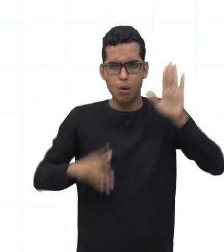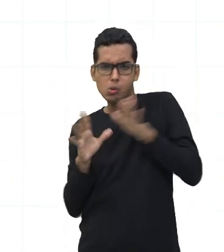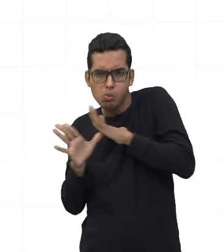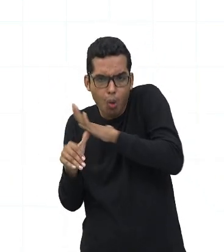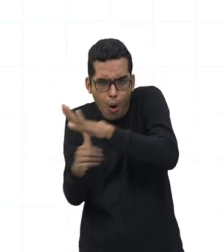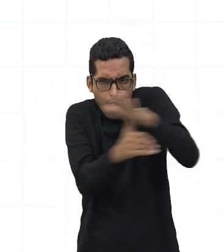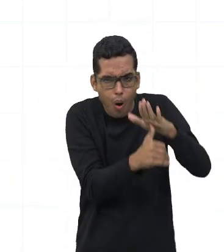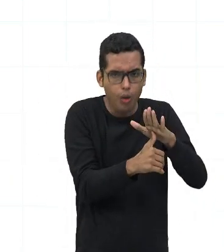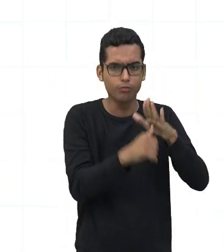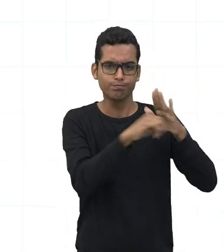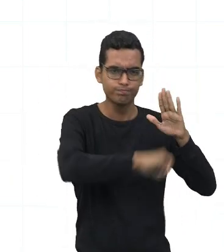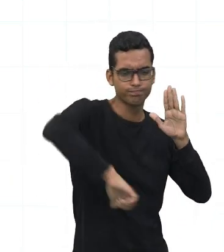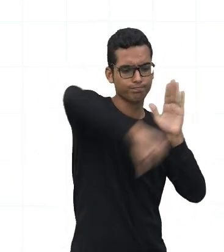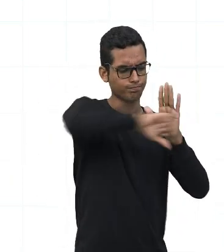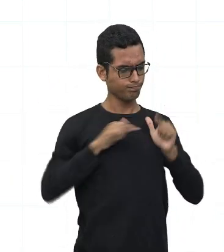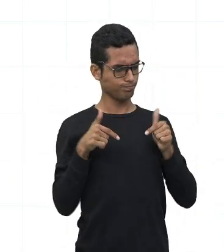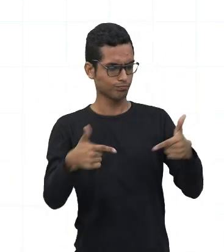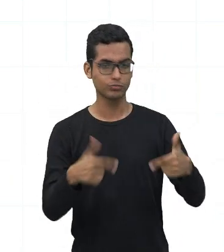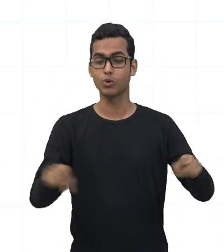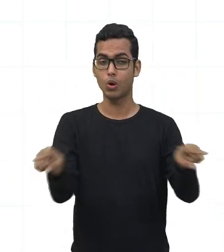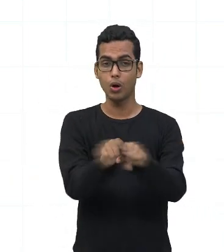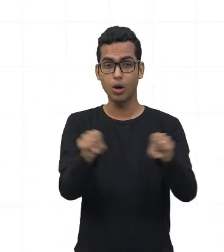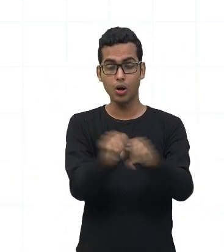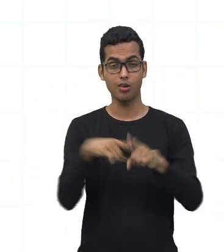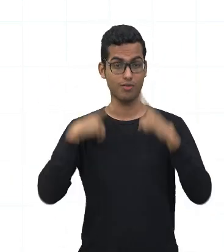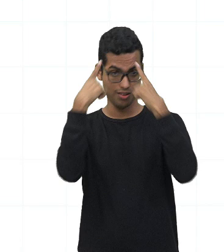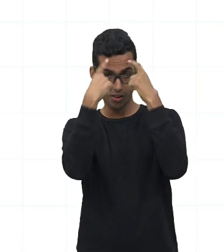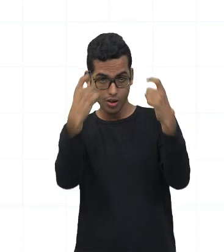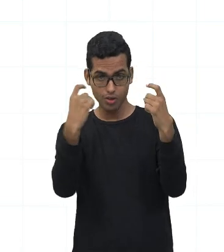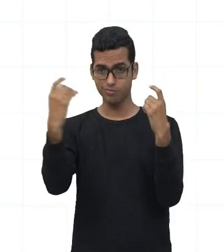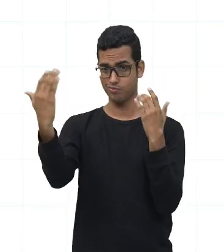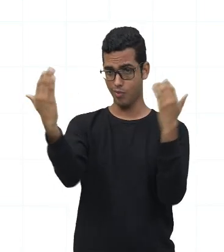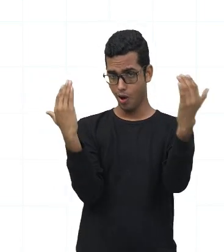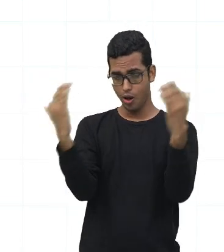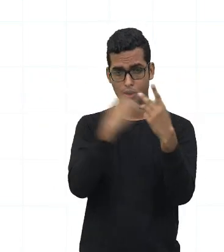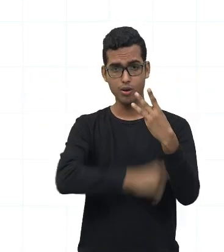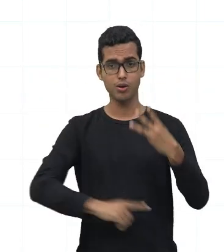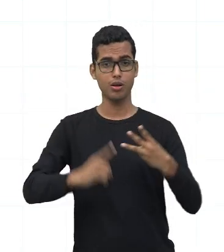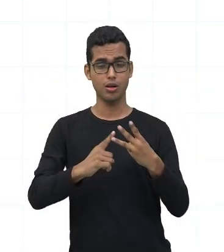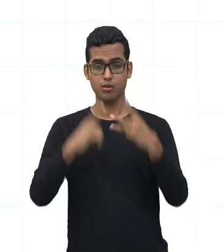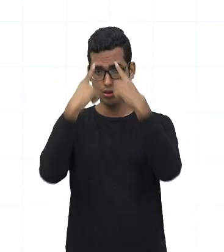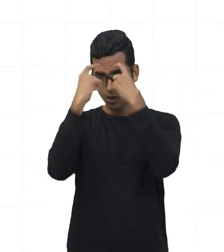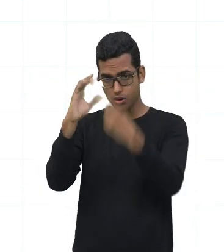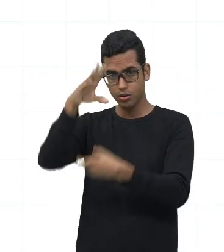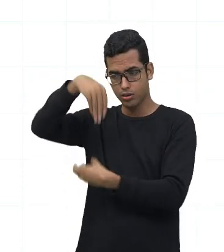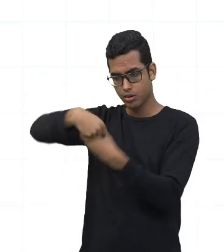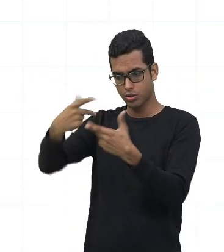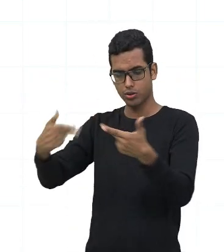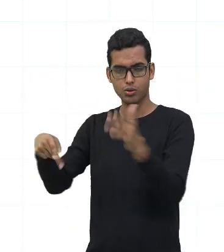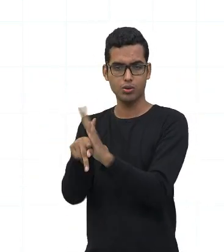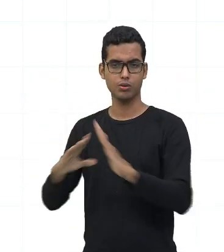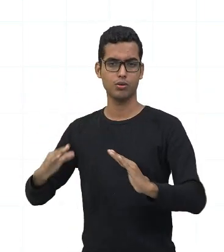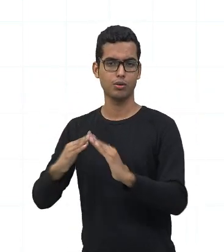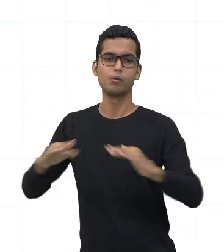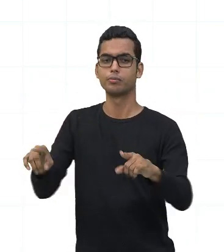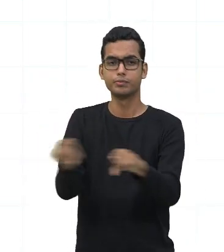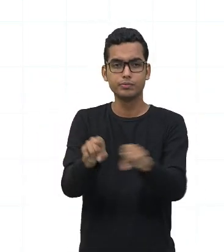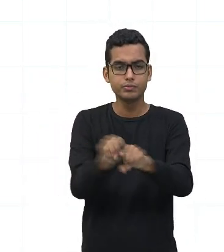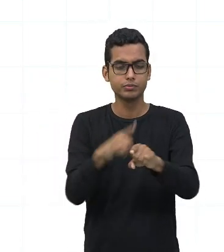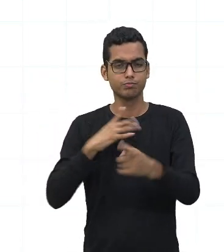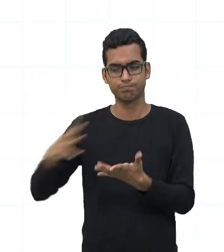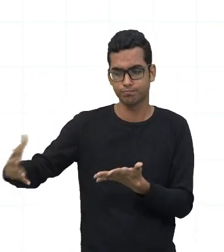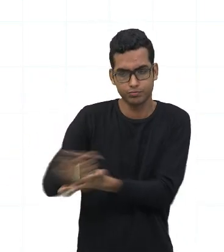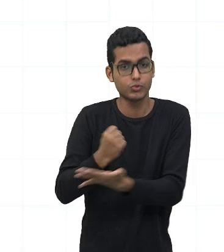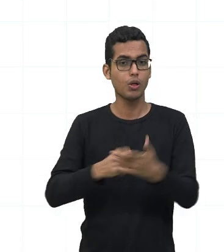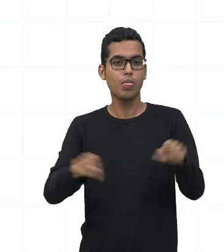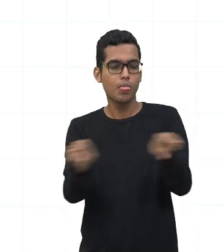tantos crimes. A violência psicológica, a violência patrimonial, violência física, que também